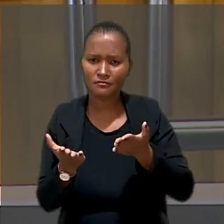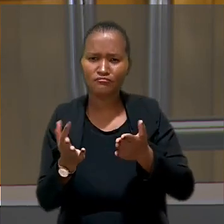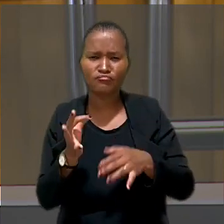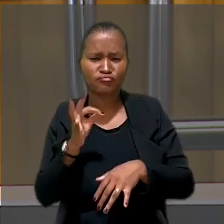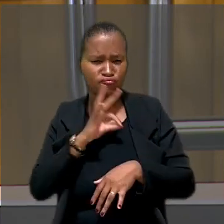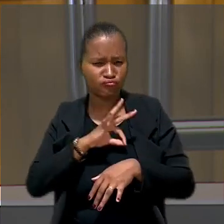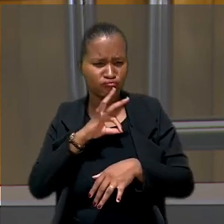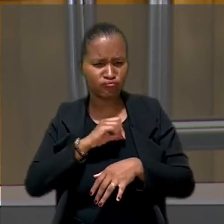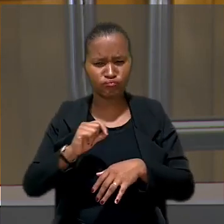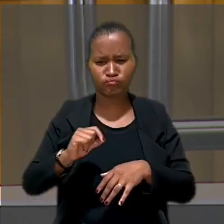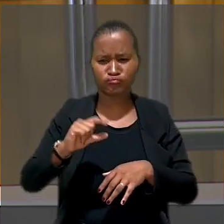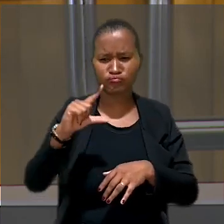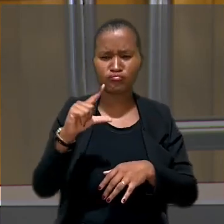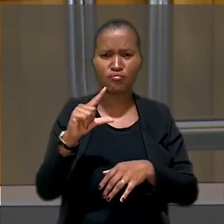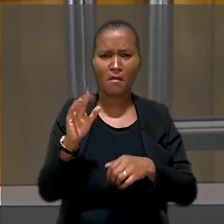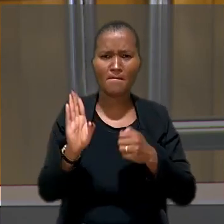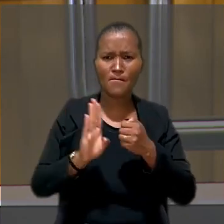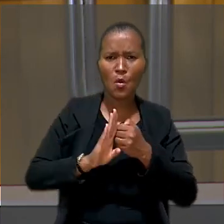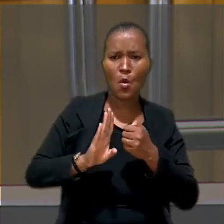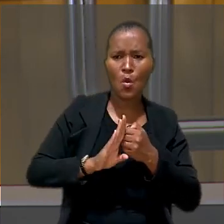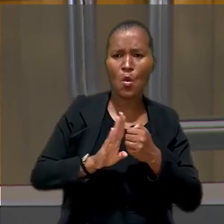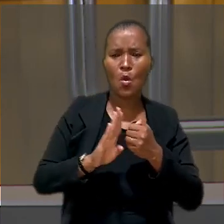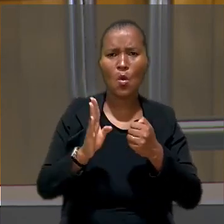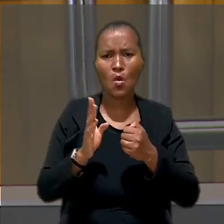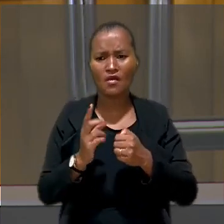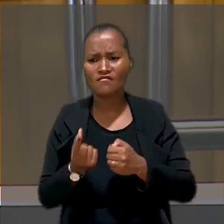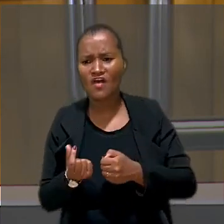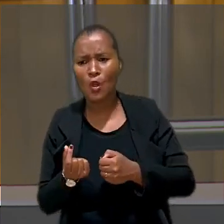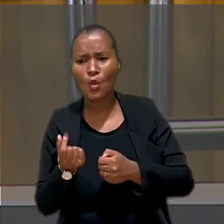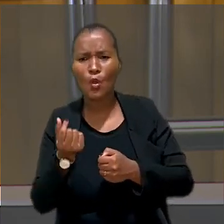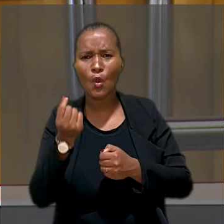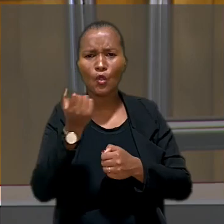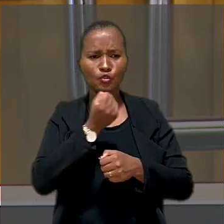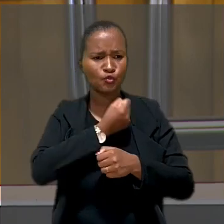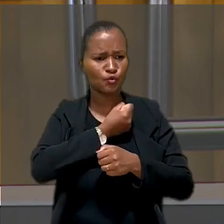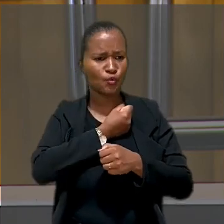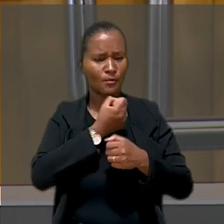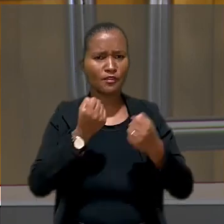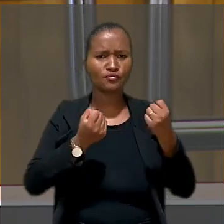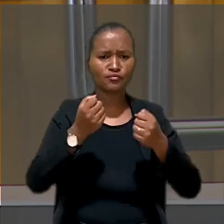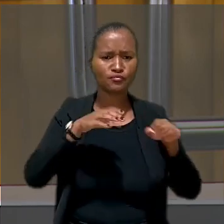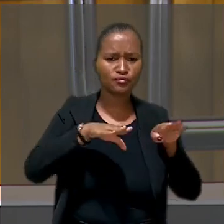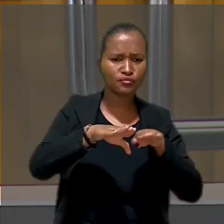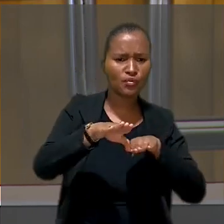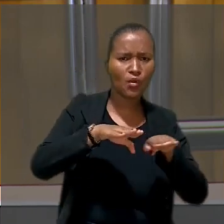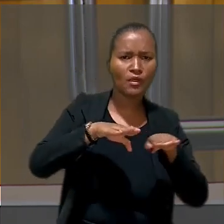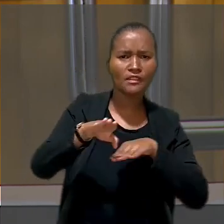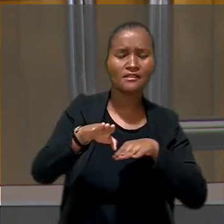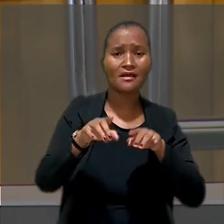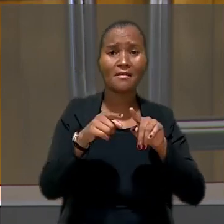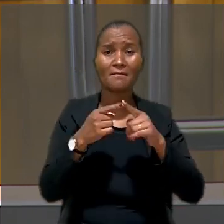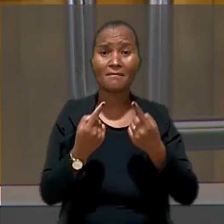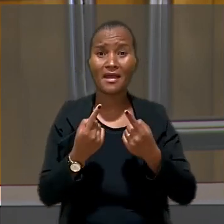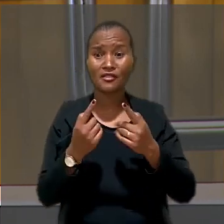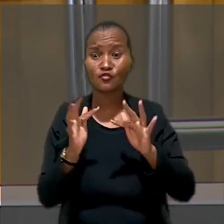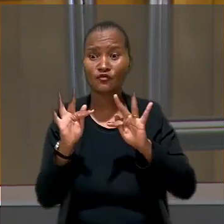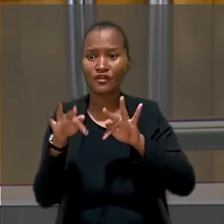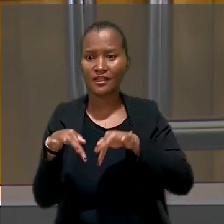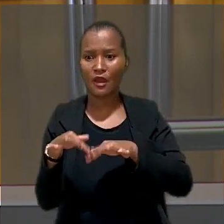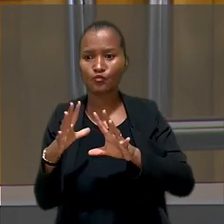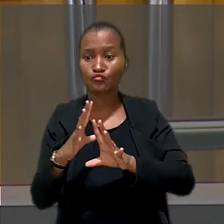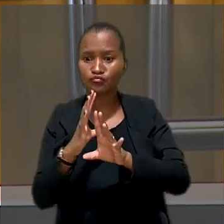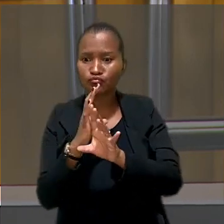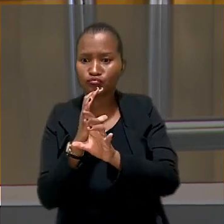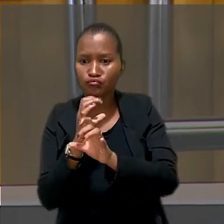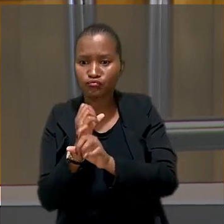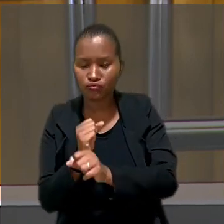oferecendo grandes remunerações, bonificações, valores por número de corridas finalizadas. E aquilo, no final, você tem